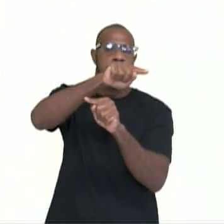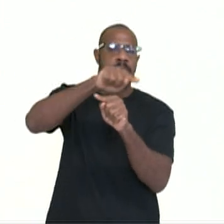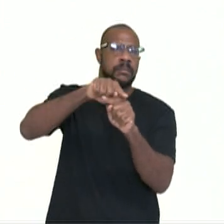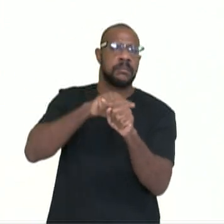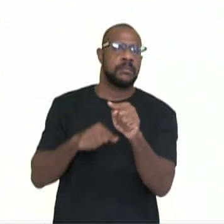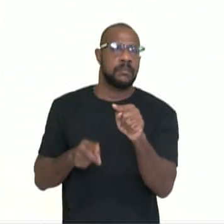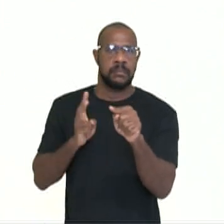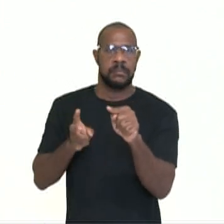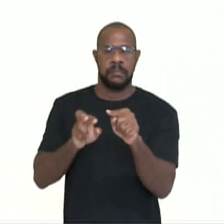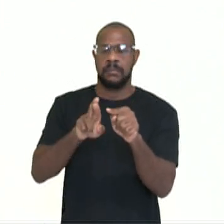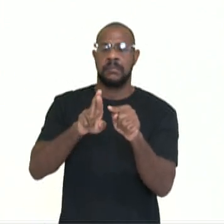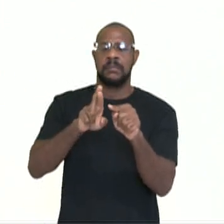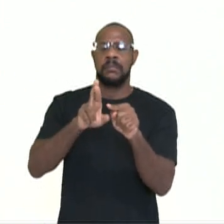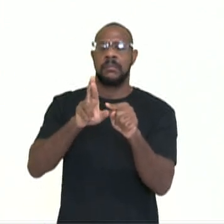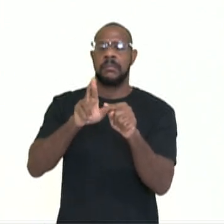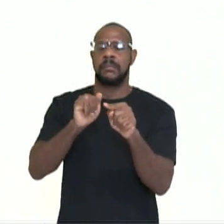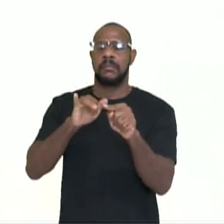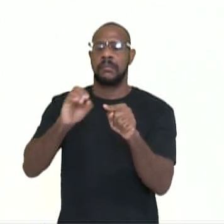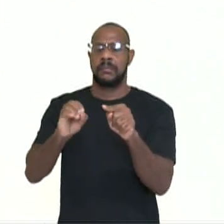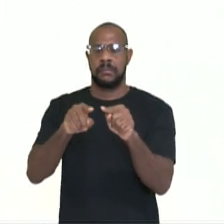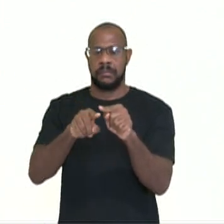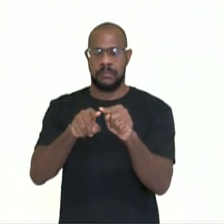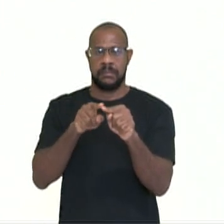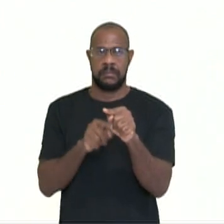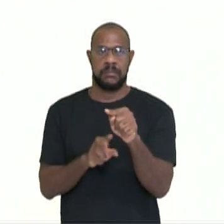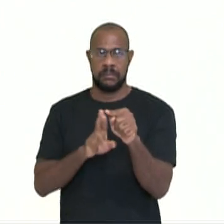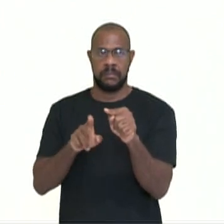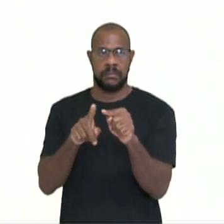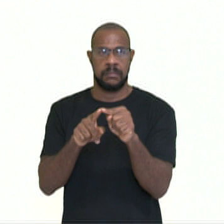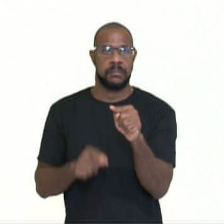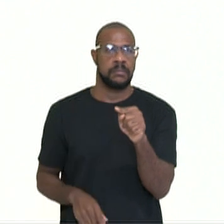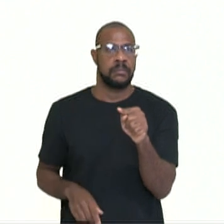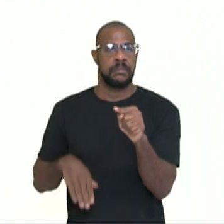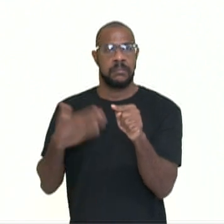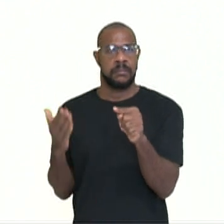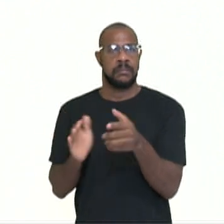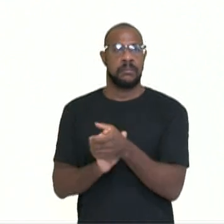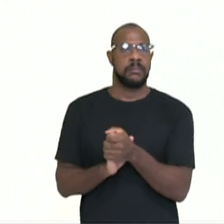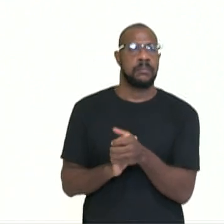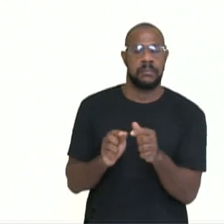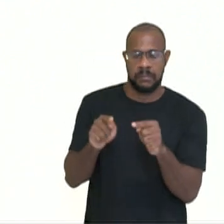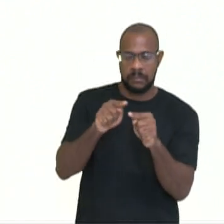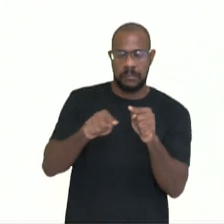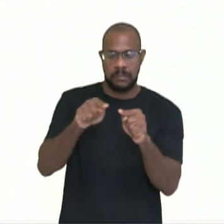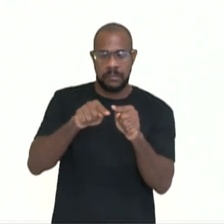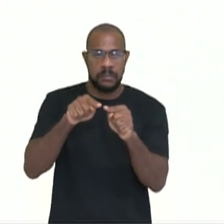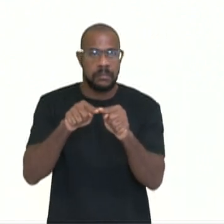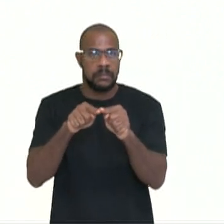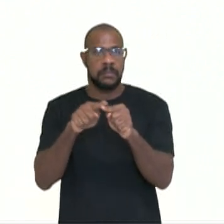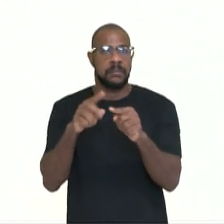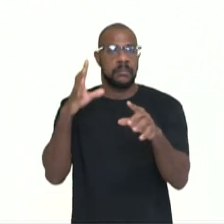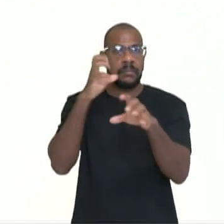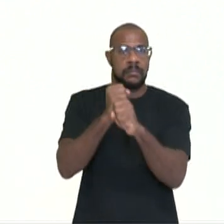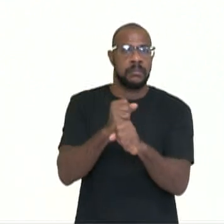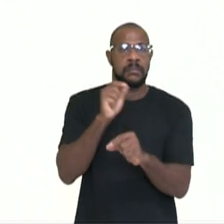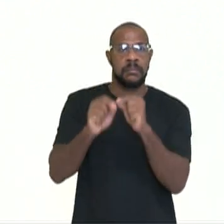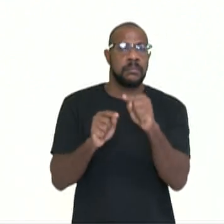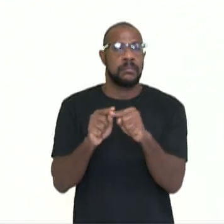de raio da circunferência, ok? Então, na circunferência, nós temos um total